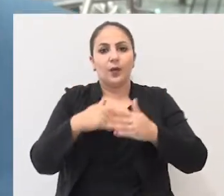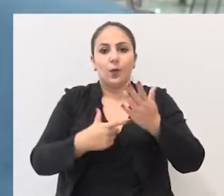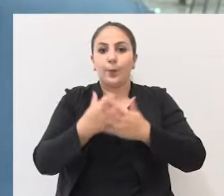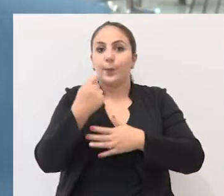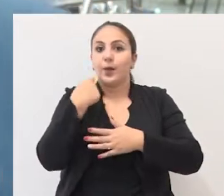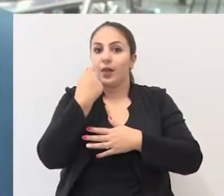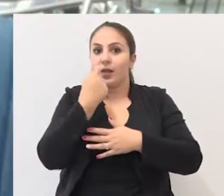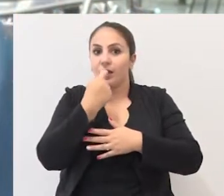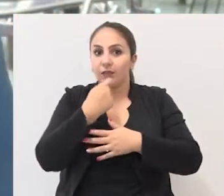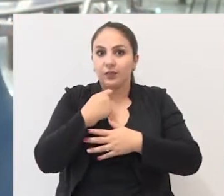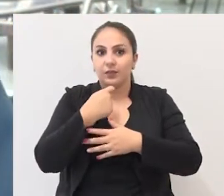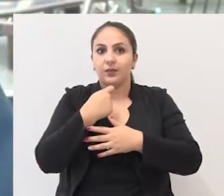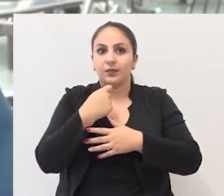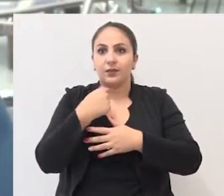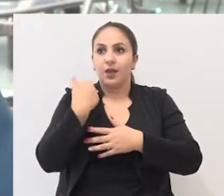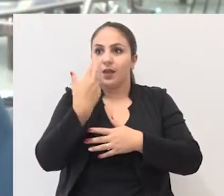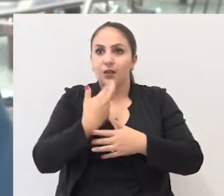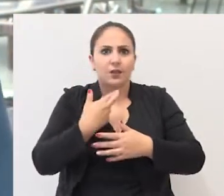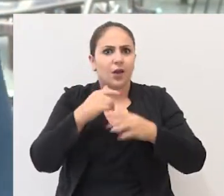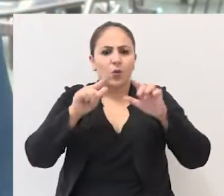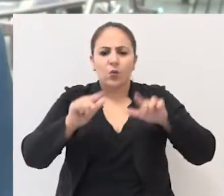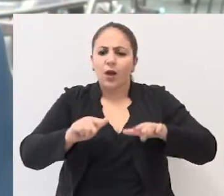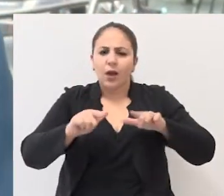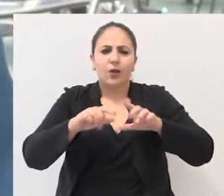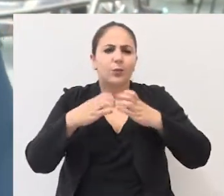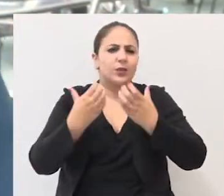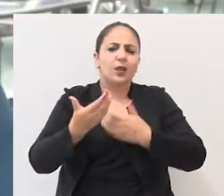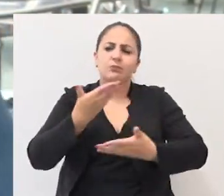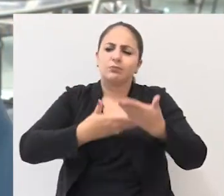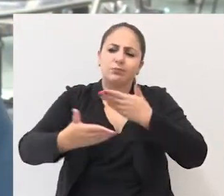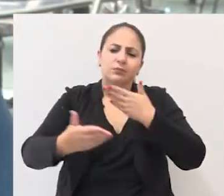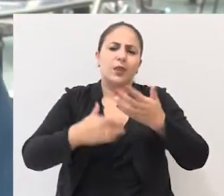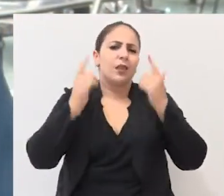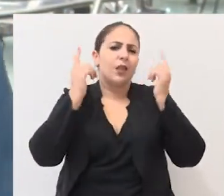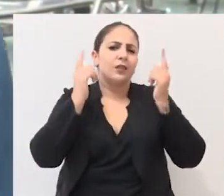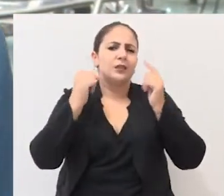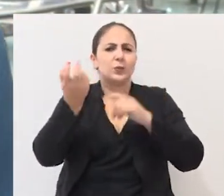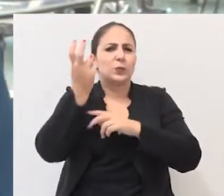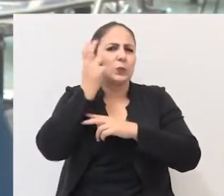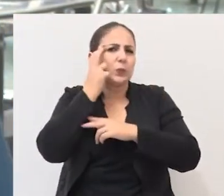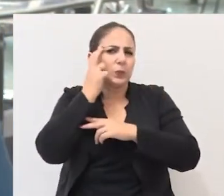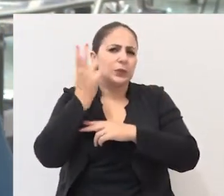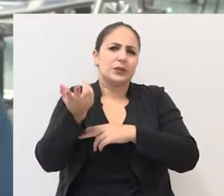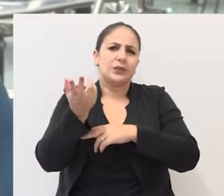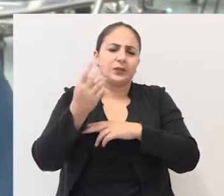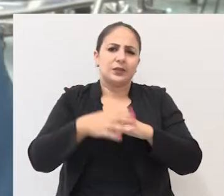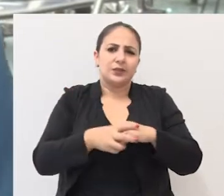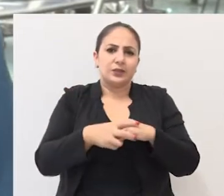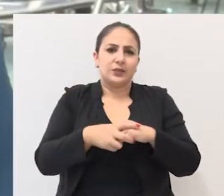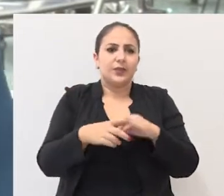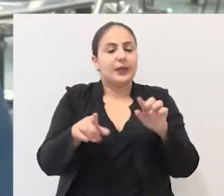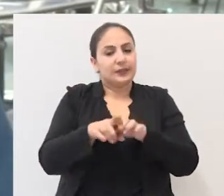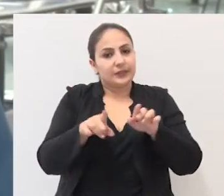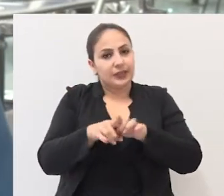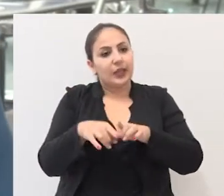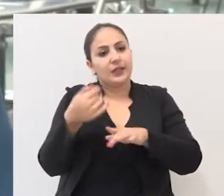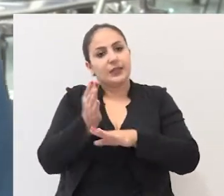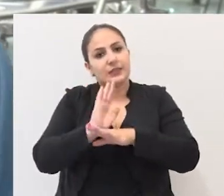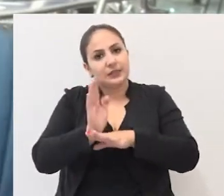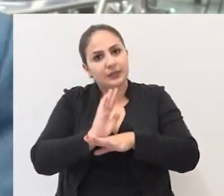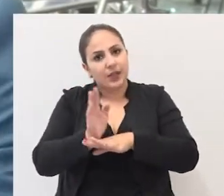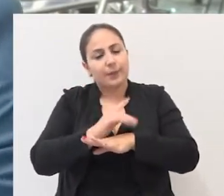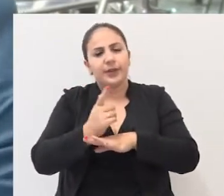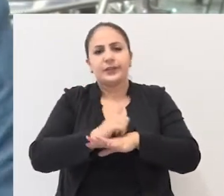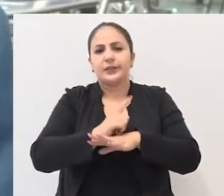sorvete, um picolé. É um centro comunitário, um centro de diversão, de lazer, de cultura. Vamos ter cinemas, vamos